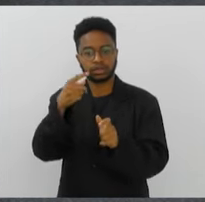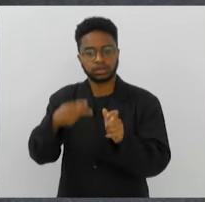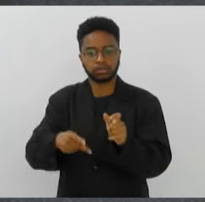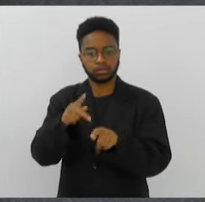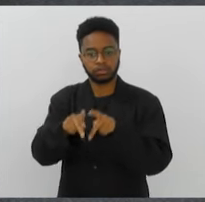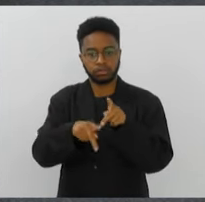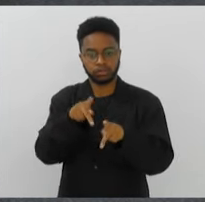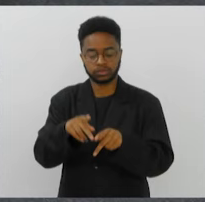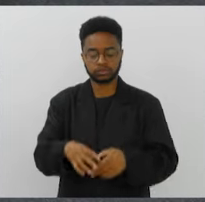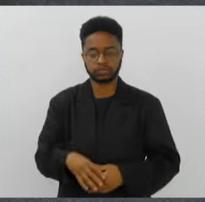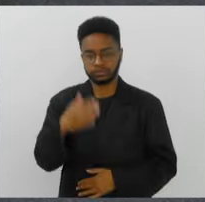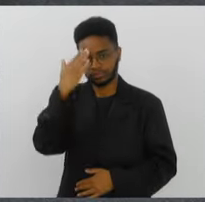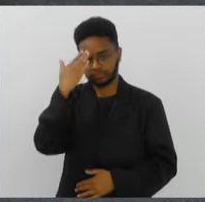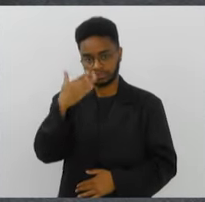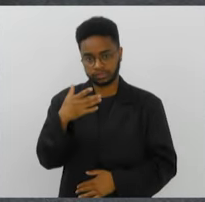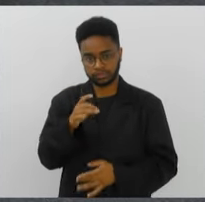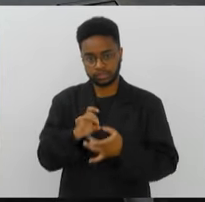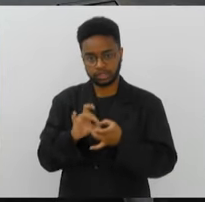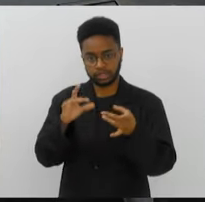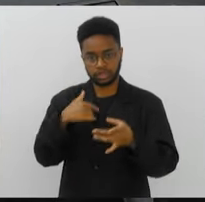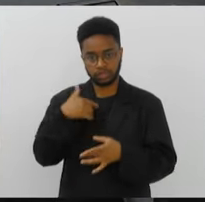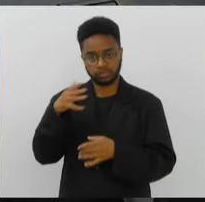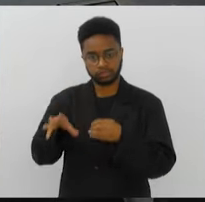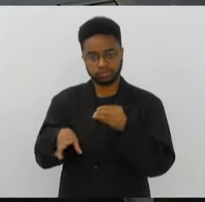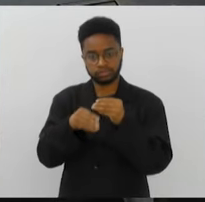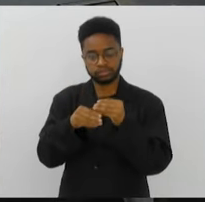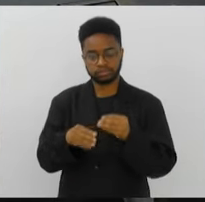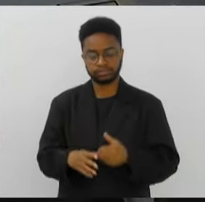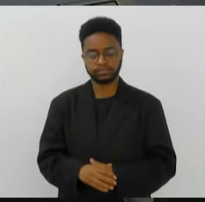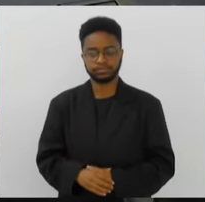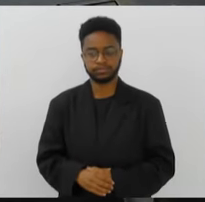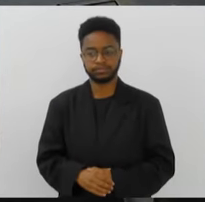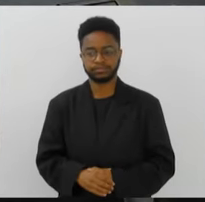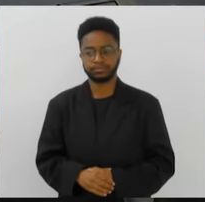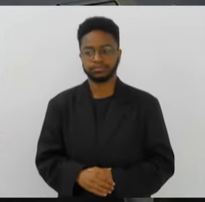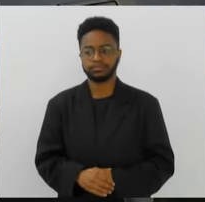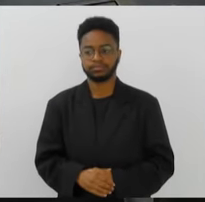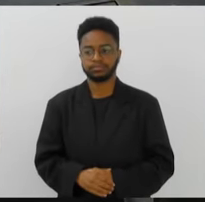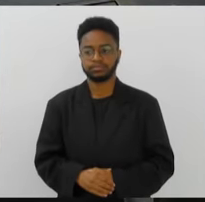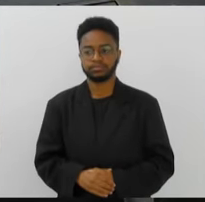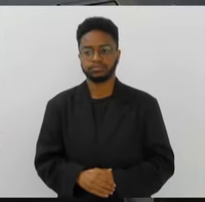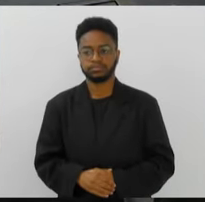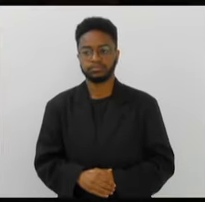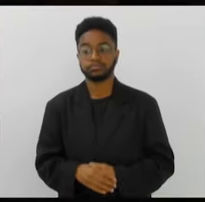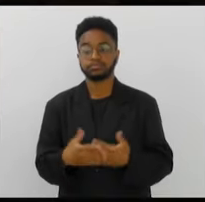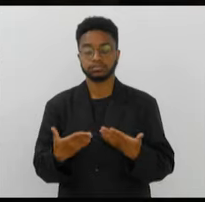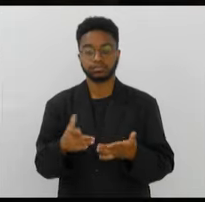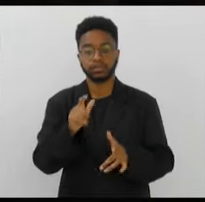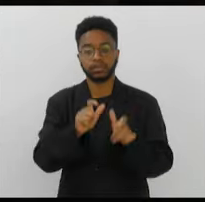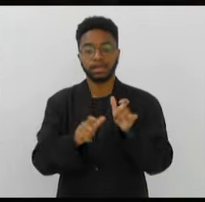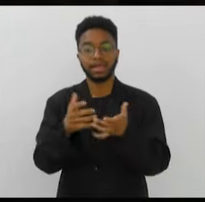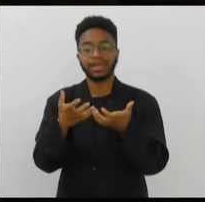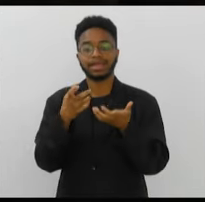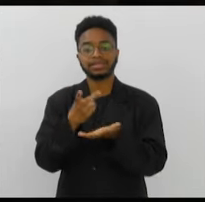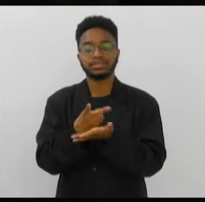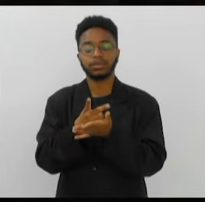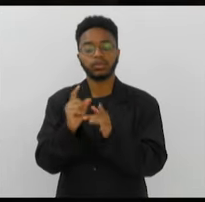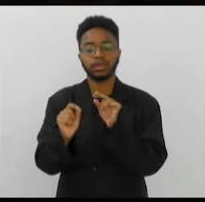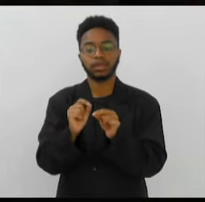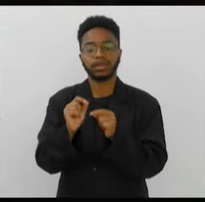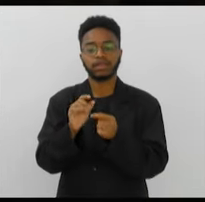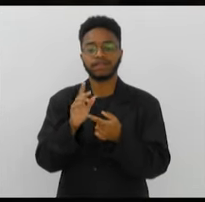fluminense. Muito obrigado pela parte. Nada, deputado. E aí, né, eles sempre querem demonizar